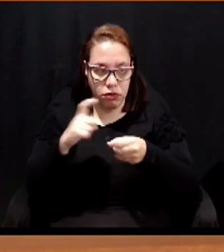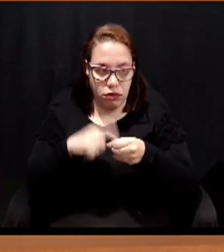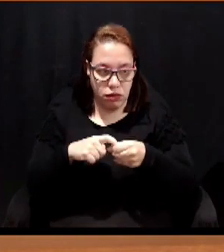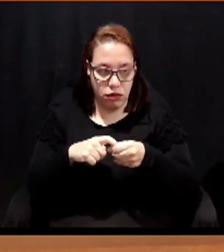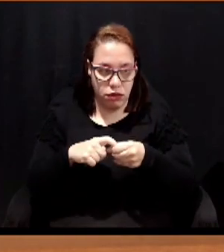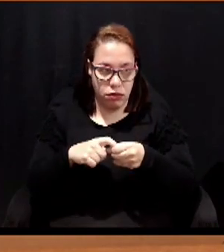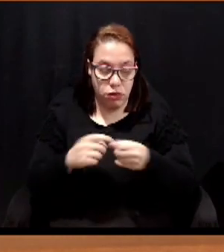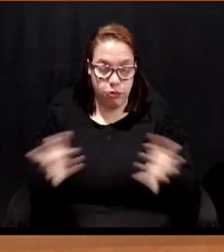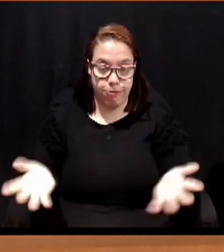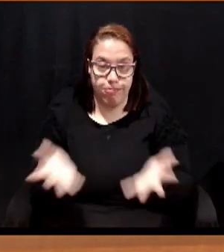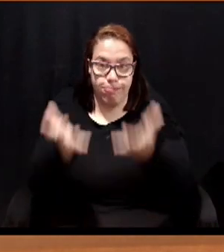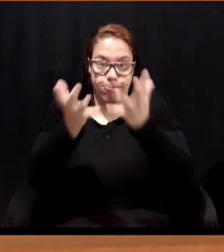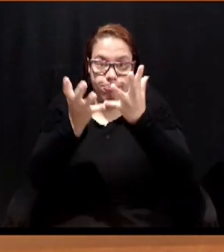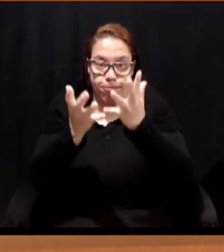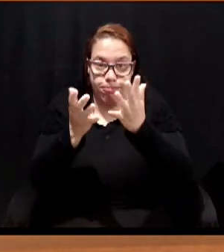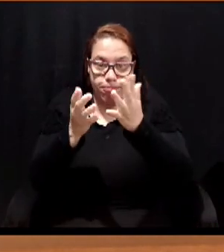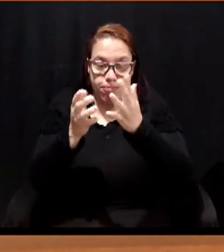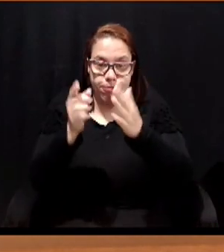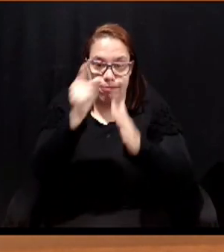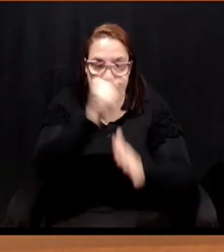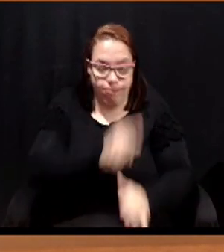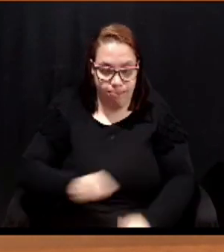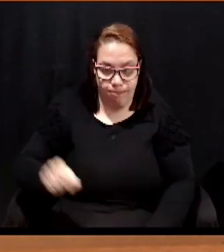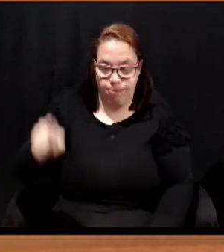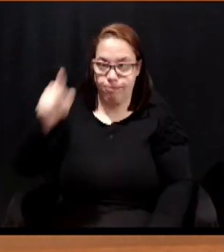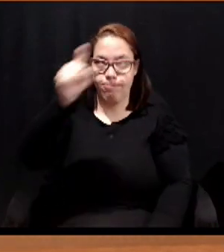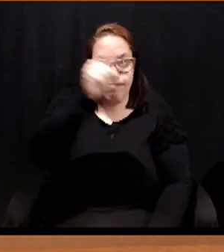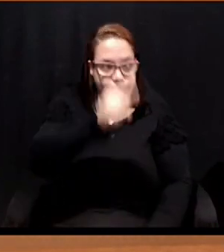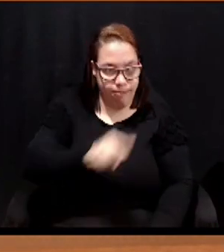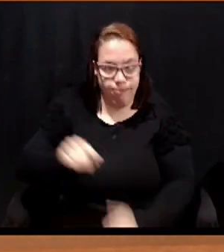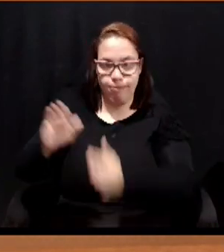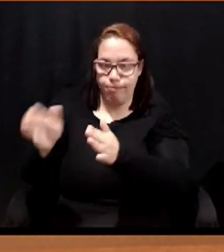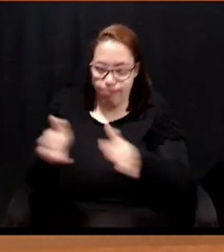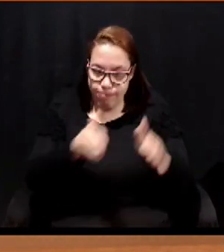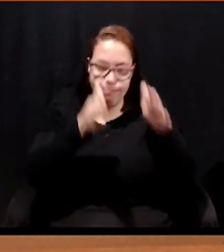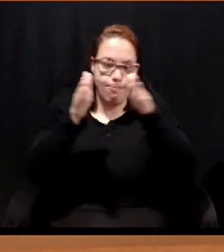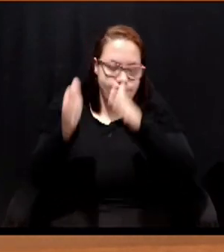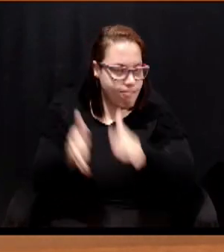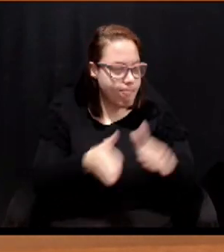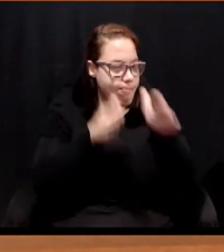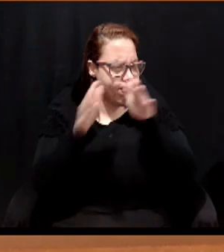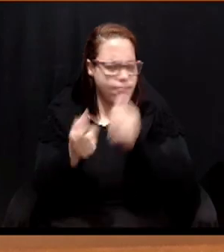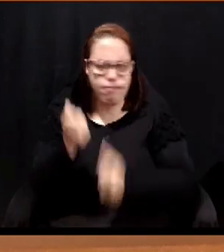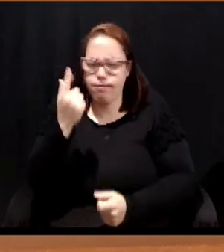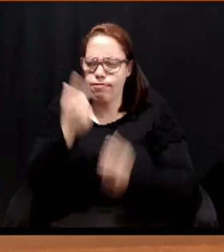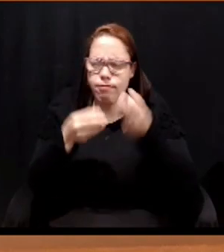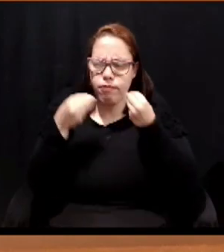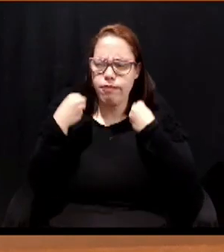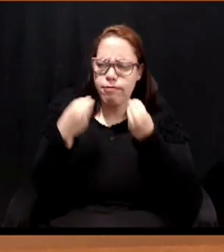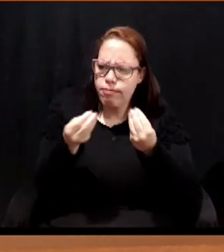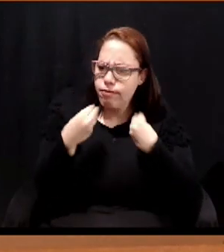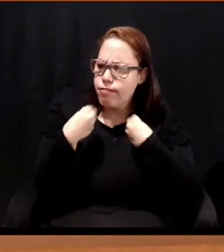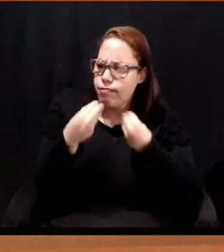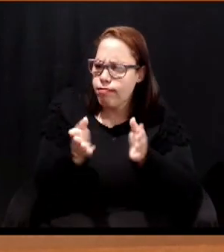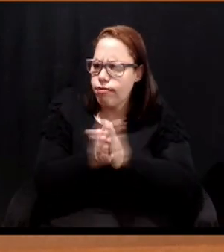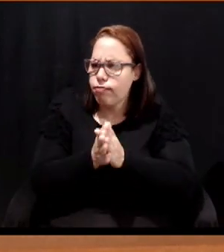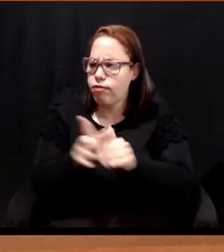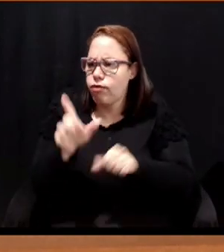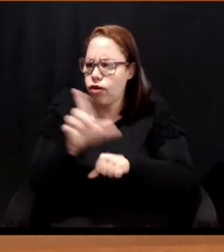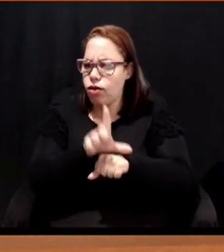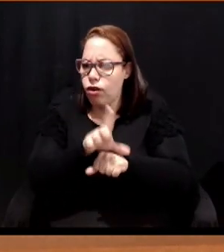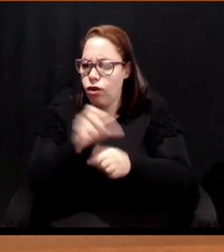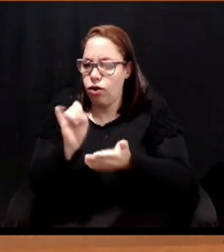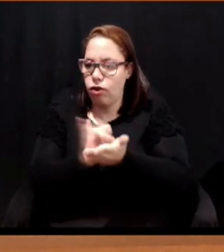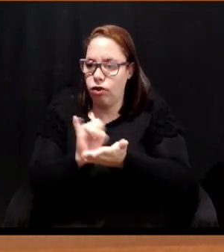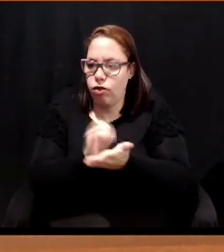fomento à cadeia produtiva, a entender um pouco como funciona o comércio